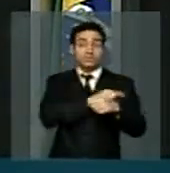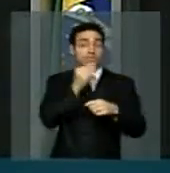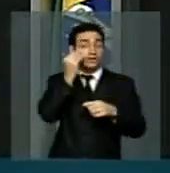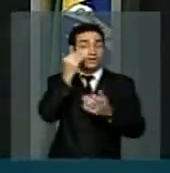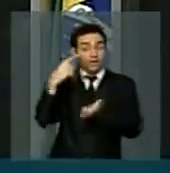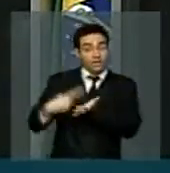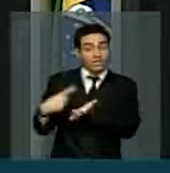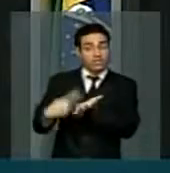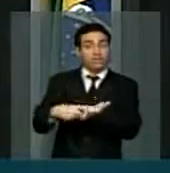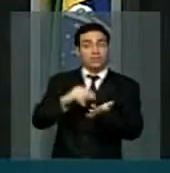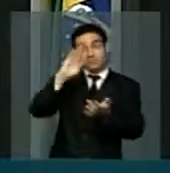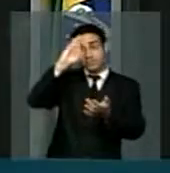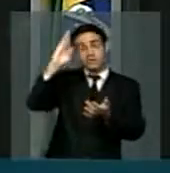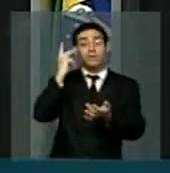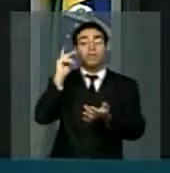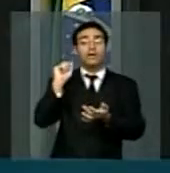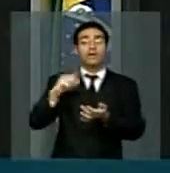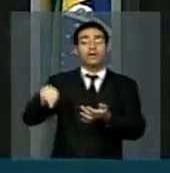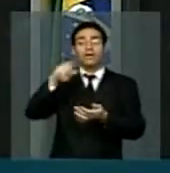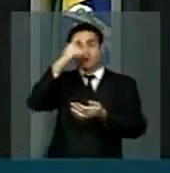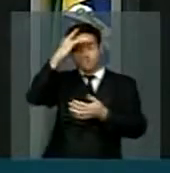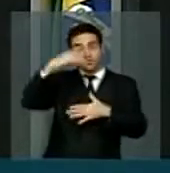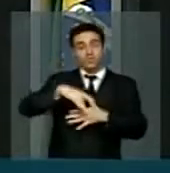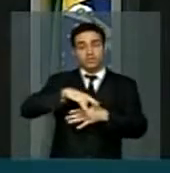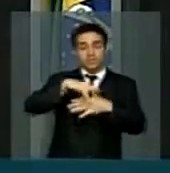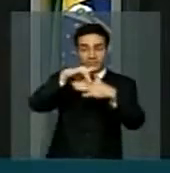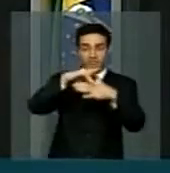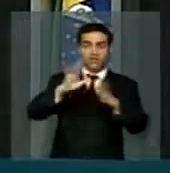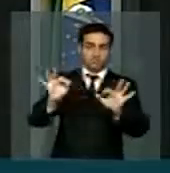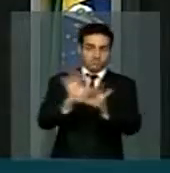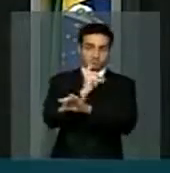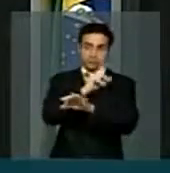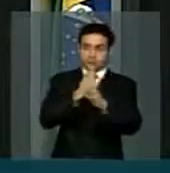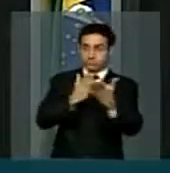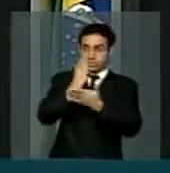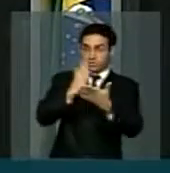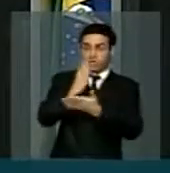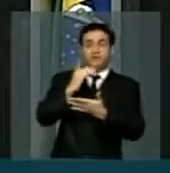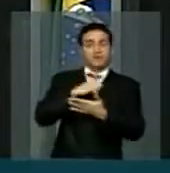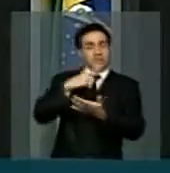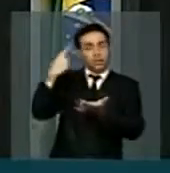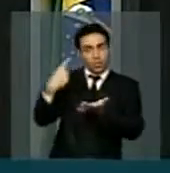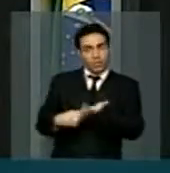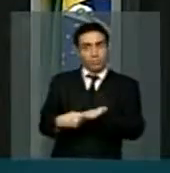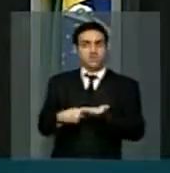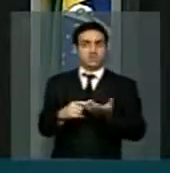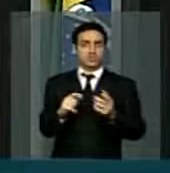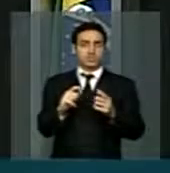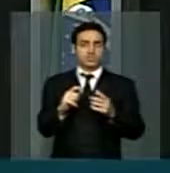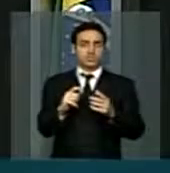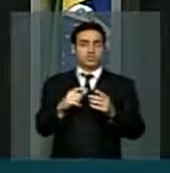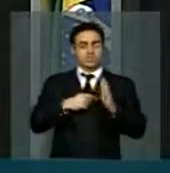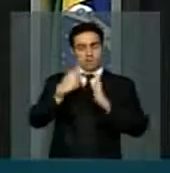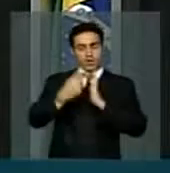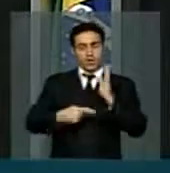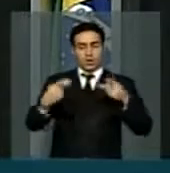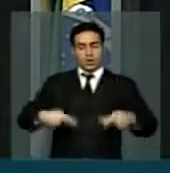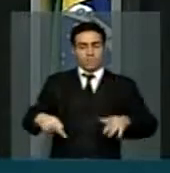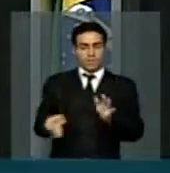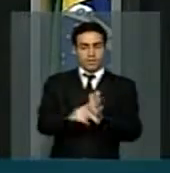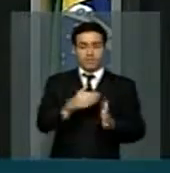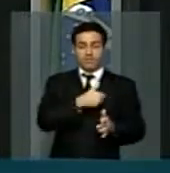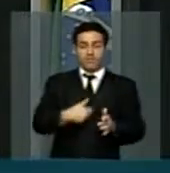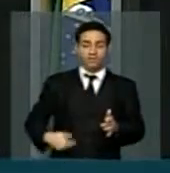entendimento e principalmente para que os prefeitos que foram eleitos e que têm compromissos a cumprir com seus programas de governo